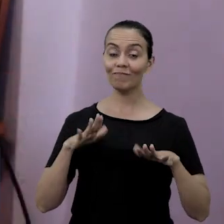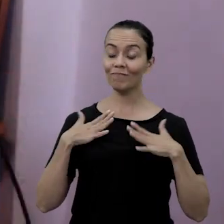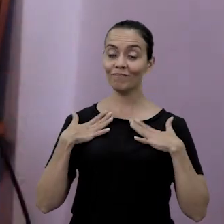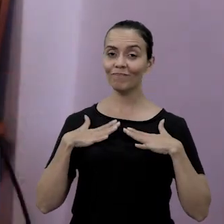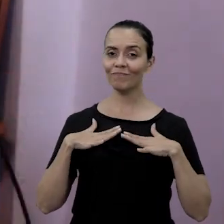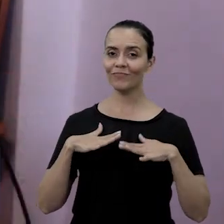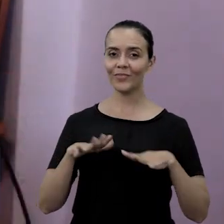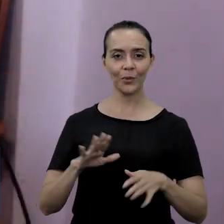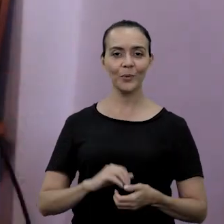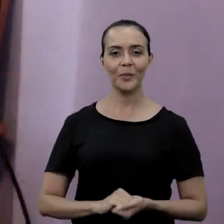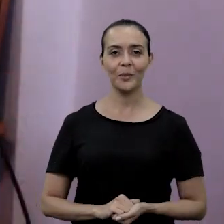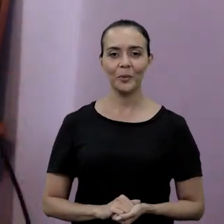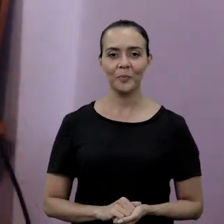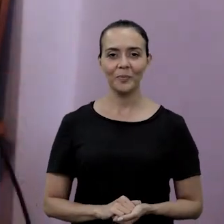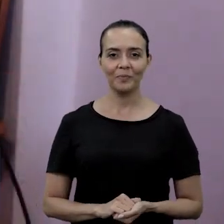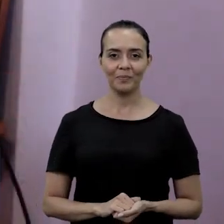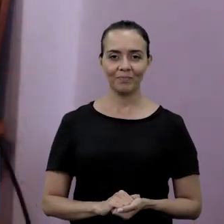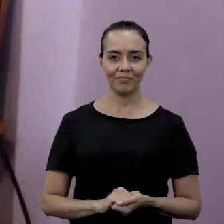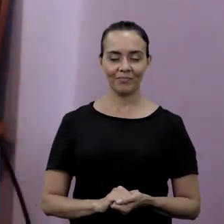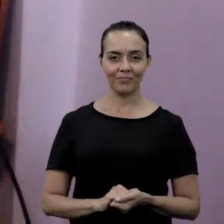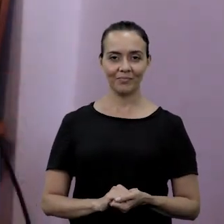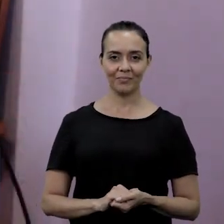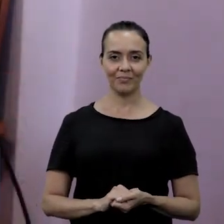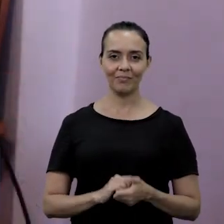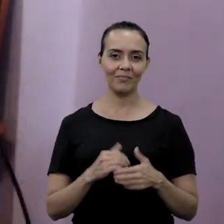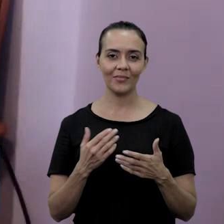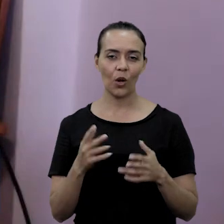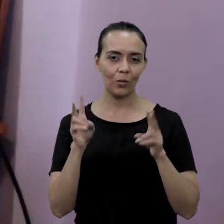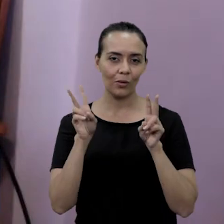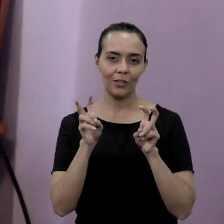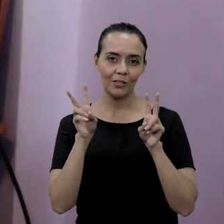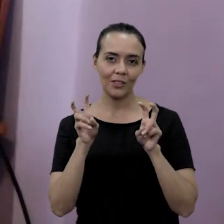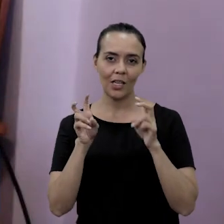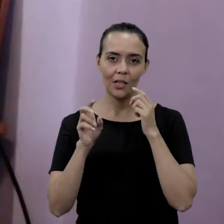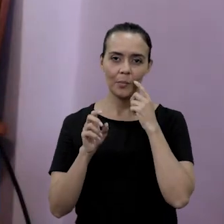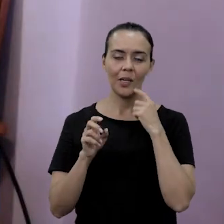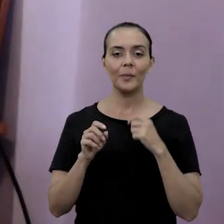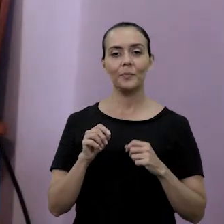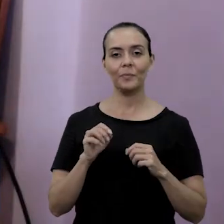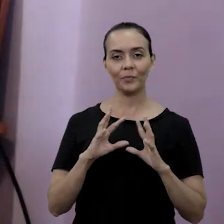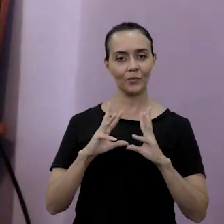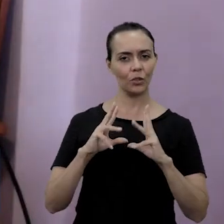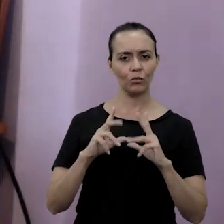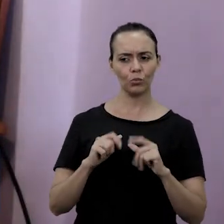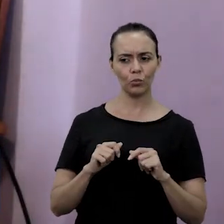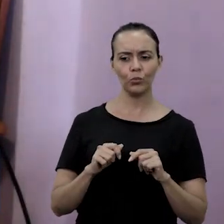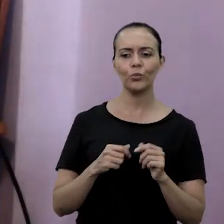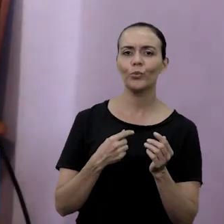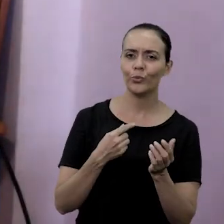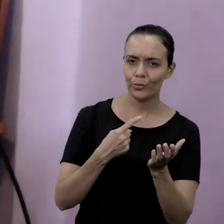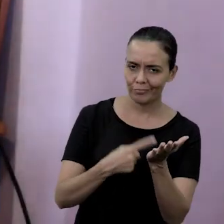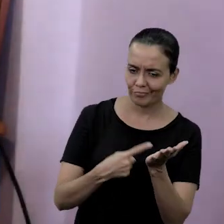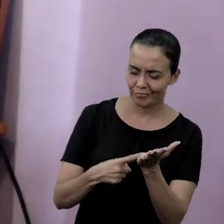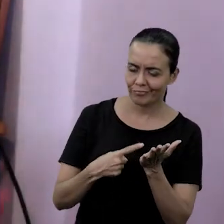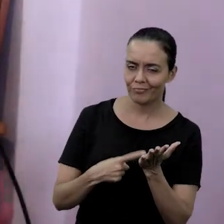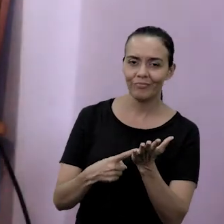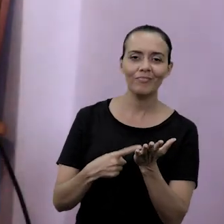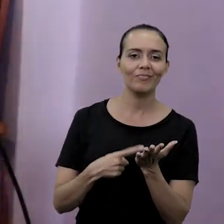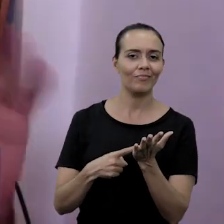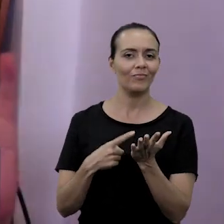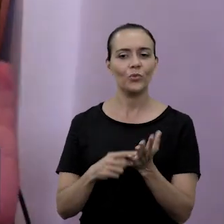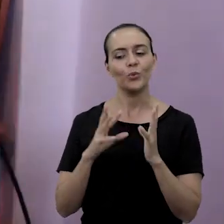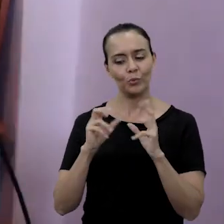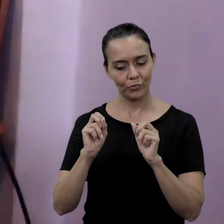assim com relação a isso, né? A questão de burocrática da coisa, eu estava